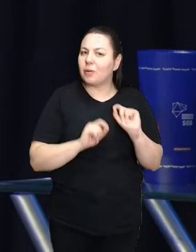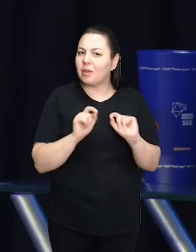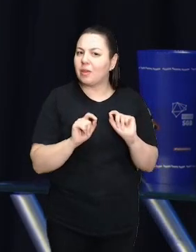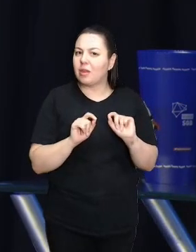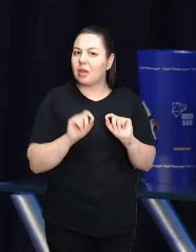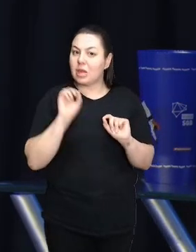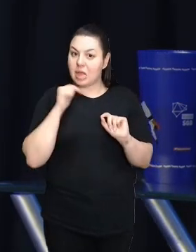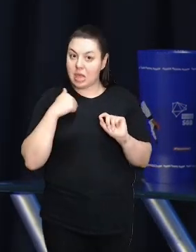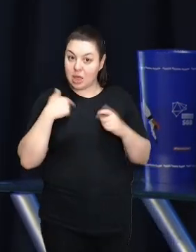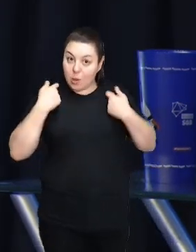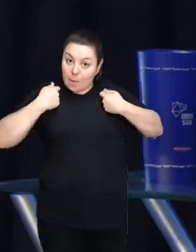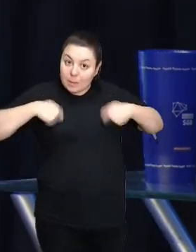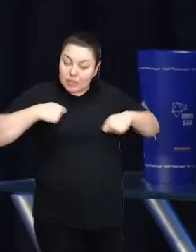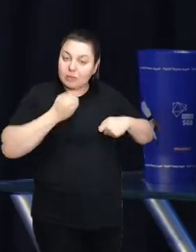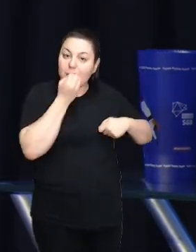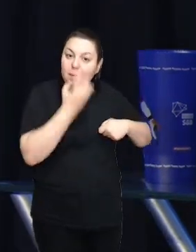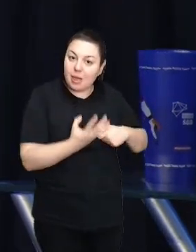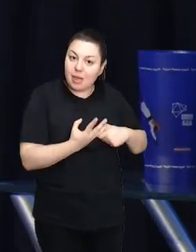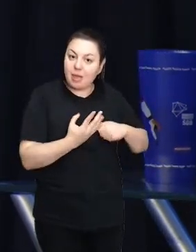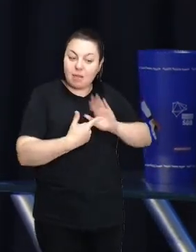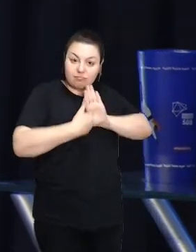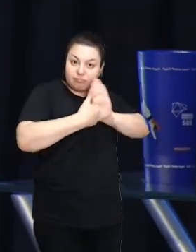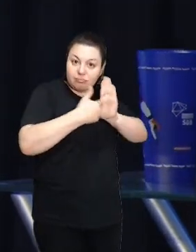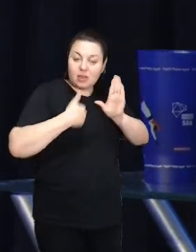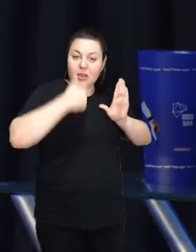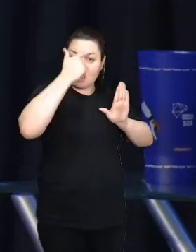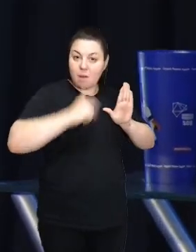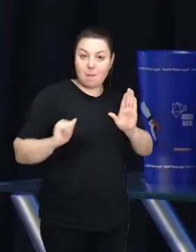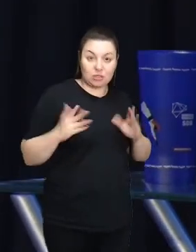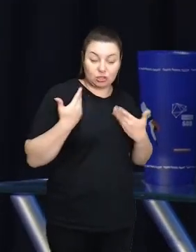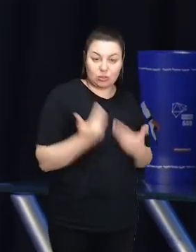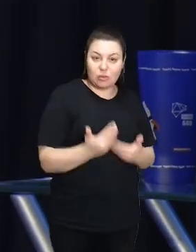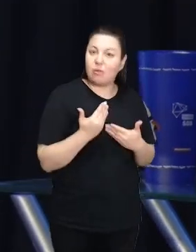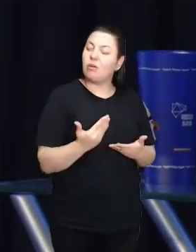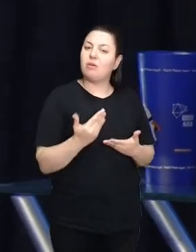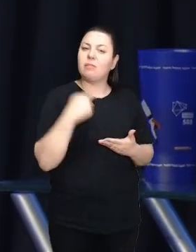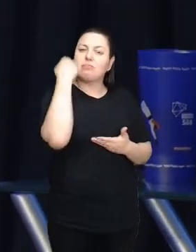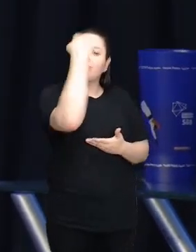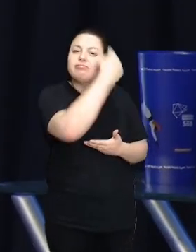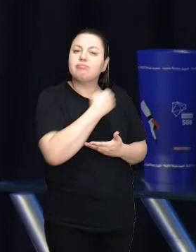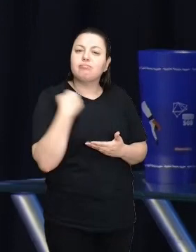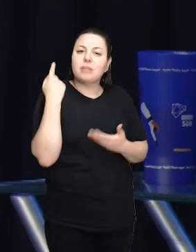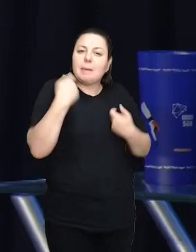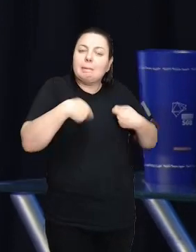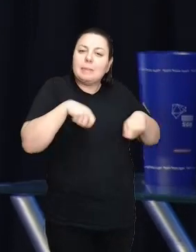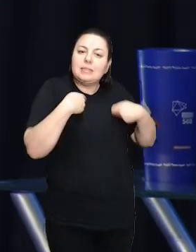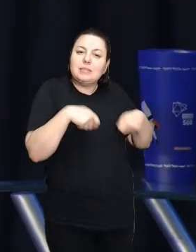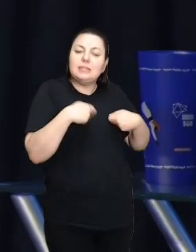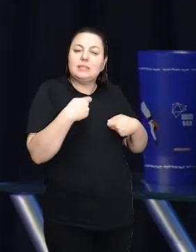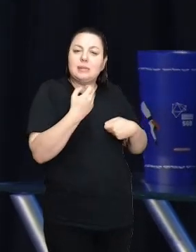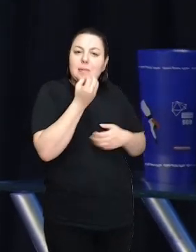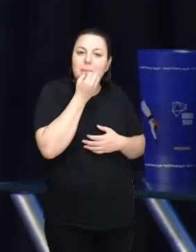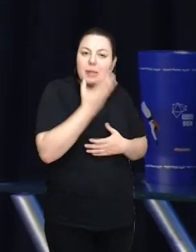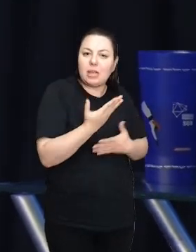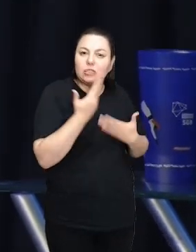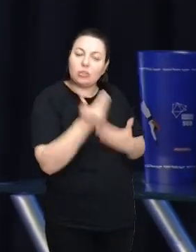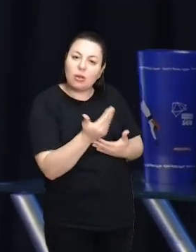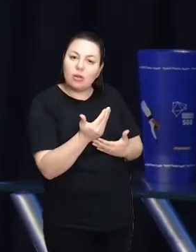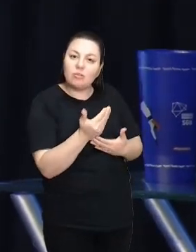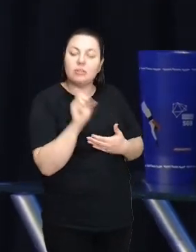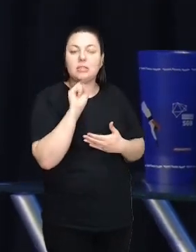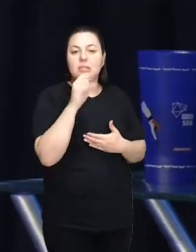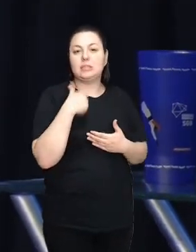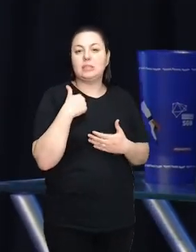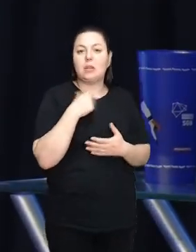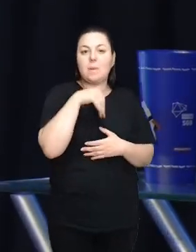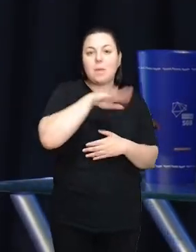a gente sempre tem que parecer mais jovem. Com a minha idade, para eu parecer a idade que eu tenho que estar mal, tenho que estar caído, acabado, né?